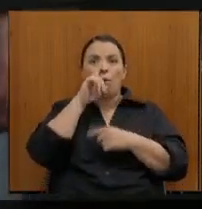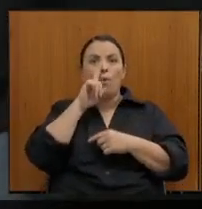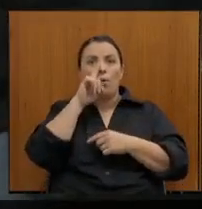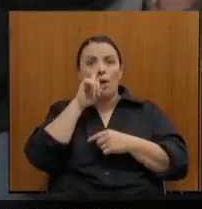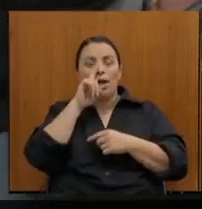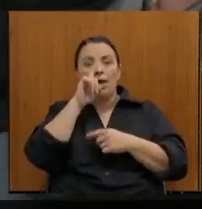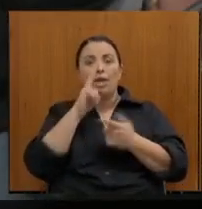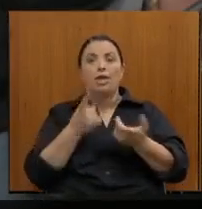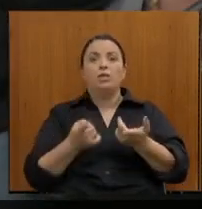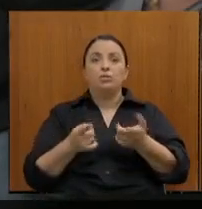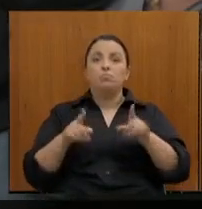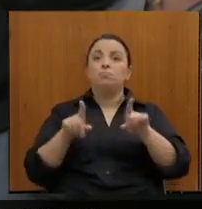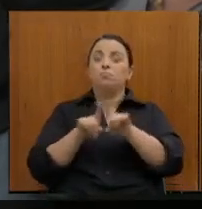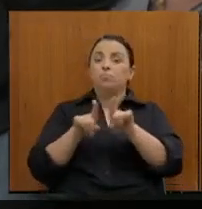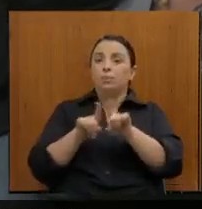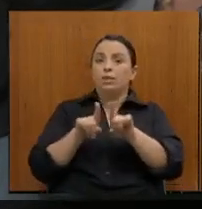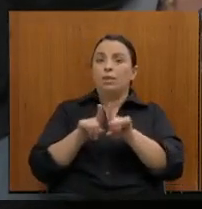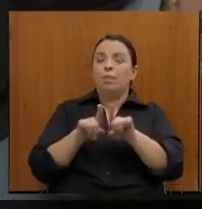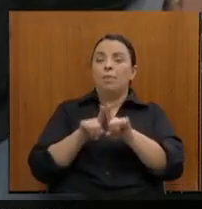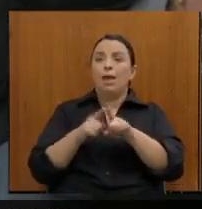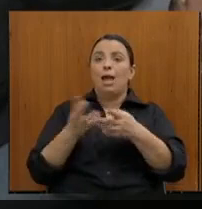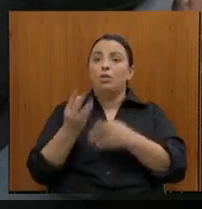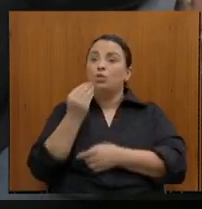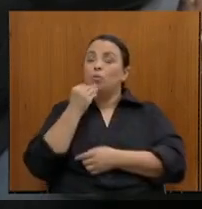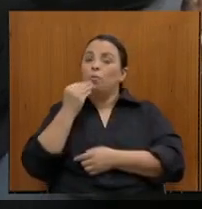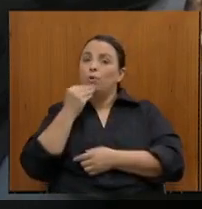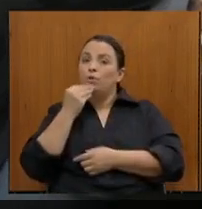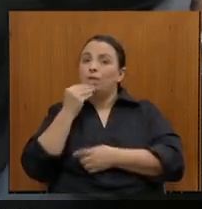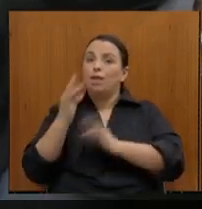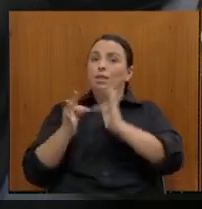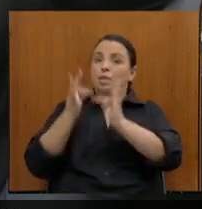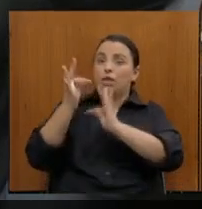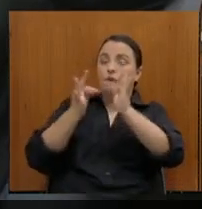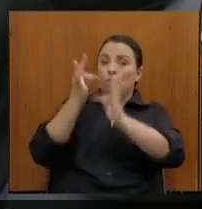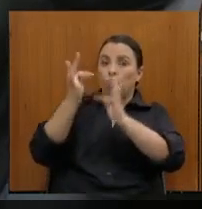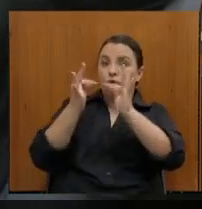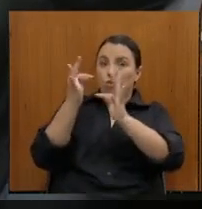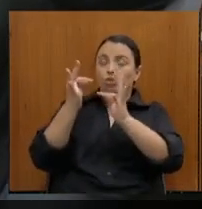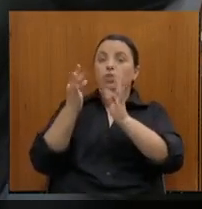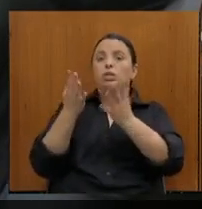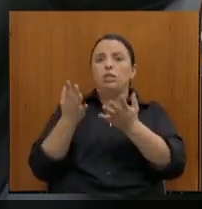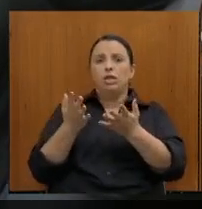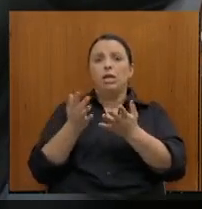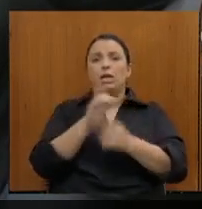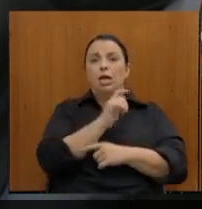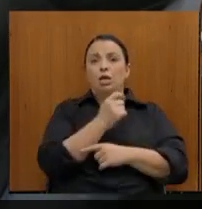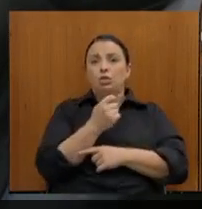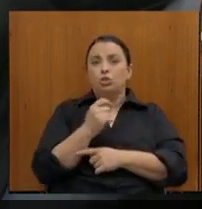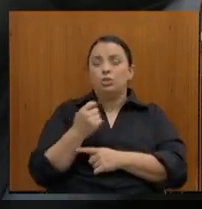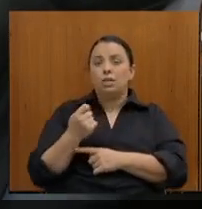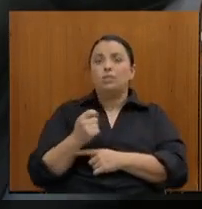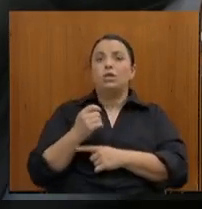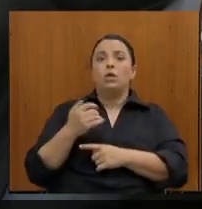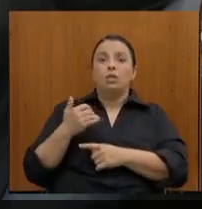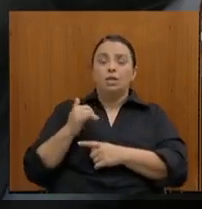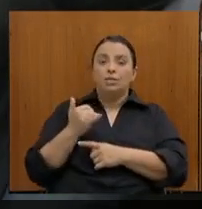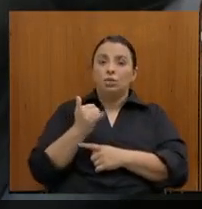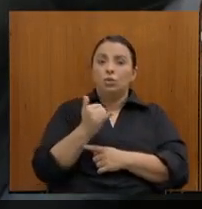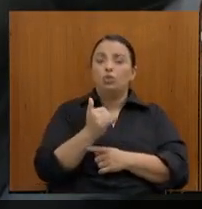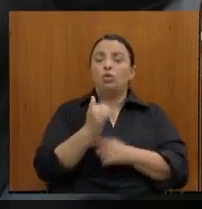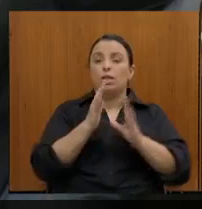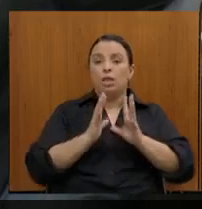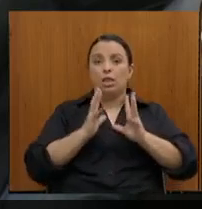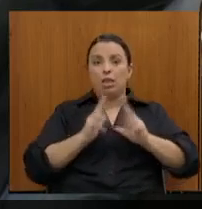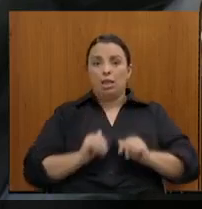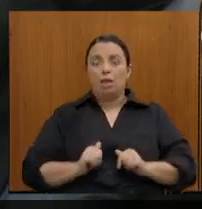férteis pelas oportunidades tecnológicas em que se vislumbram Associação das energias limpas e